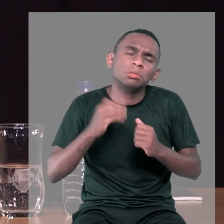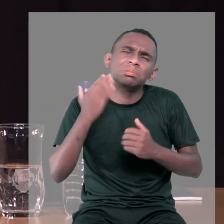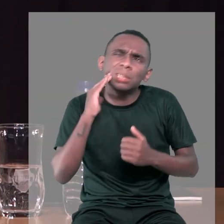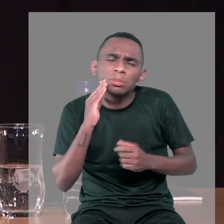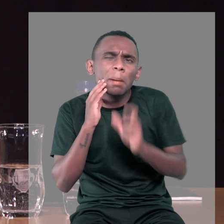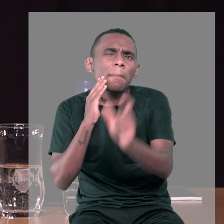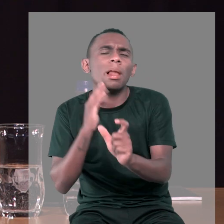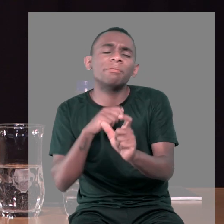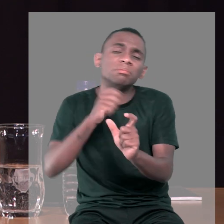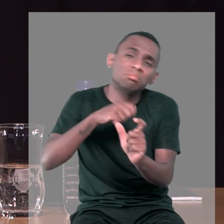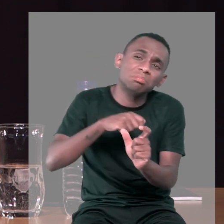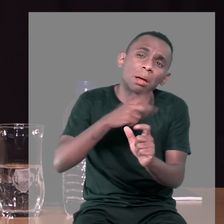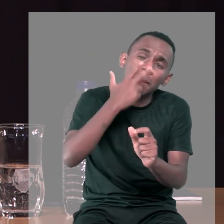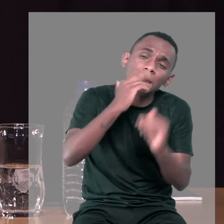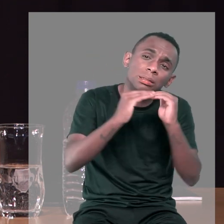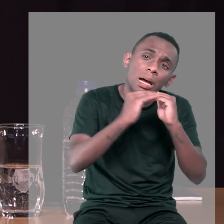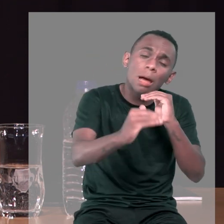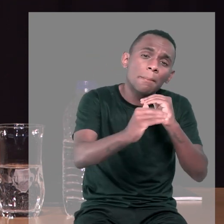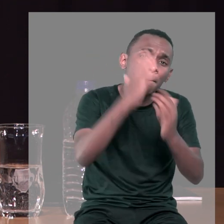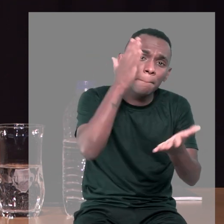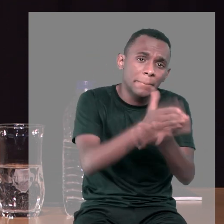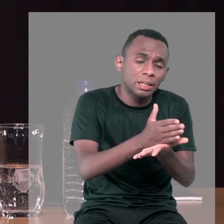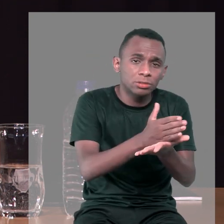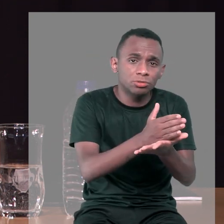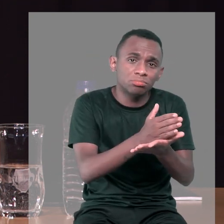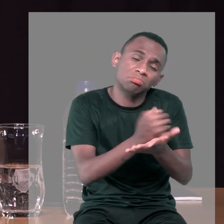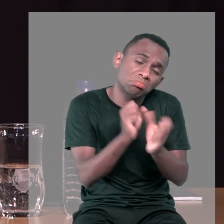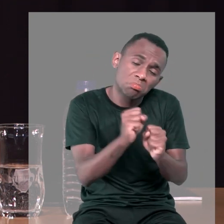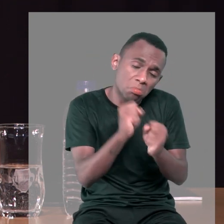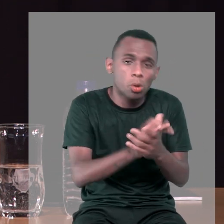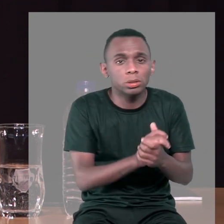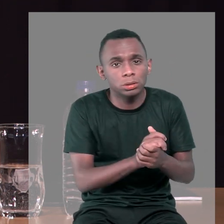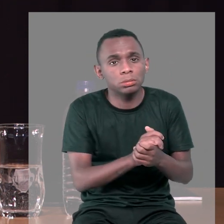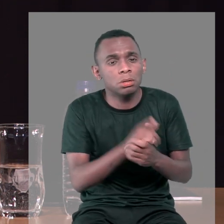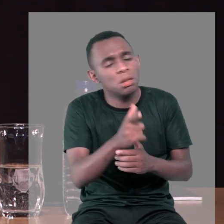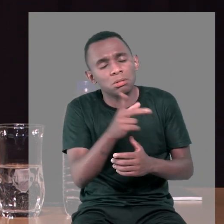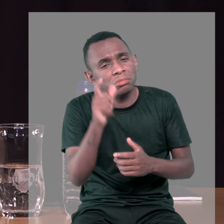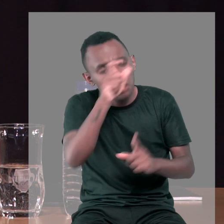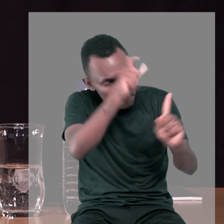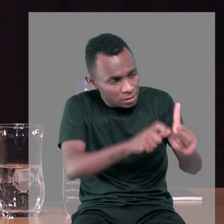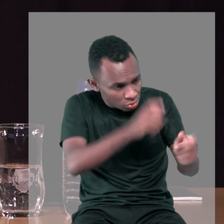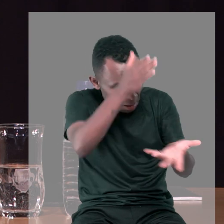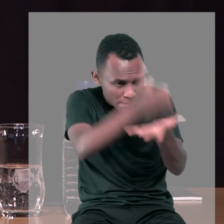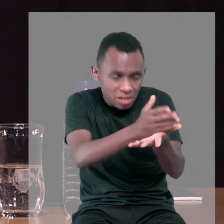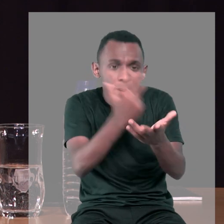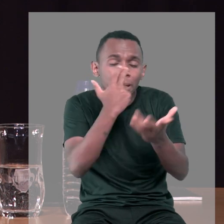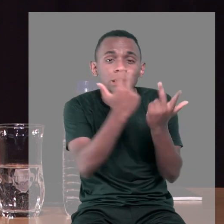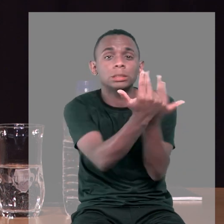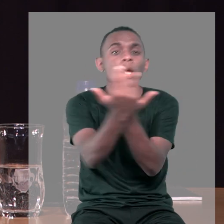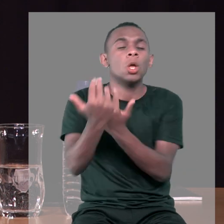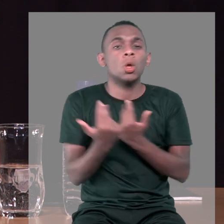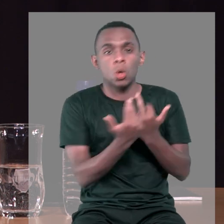também como a ausência de um brilhantismo, de um espírito particularmente arguto ou perspicaz,